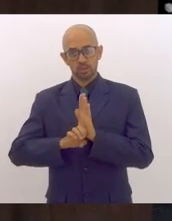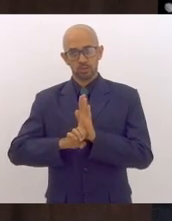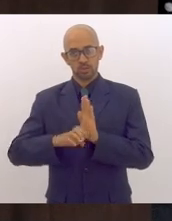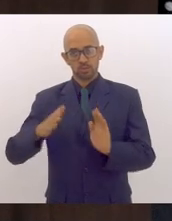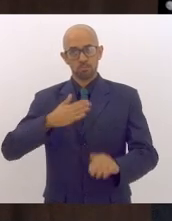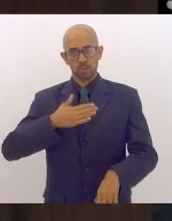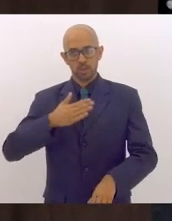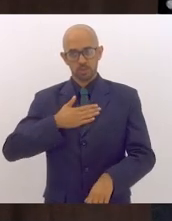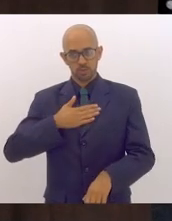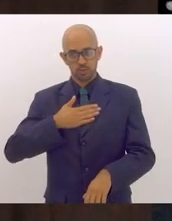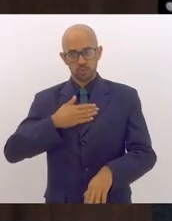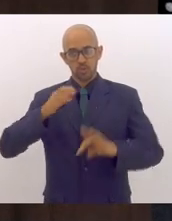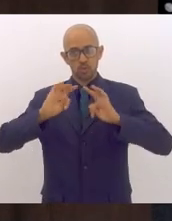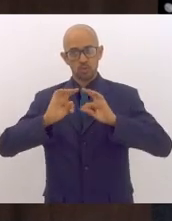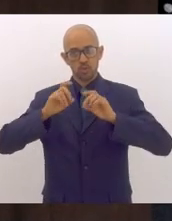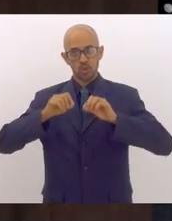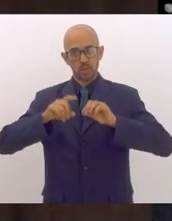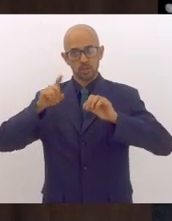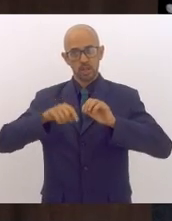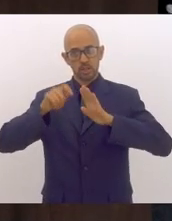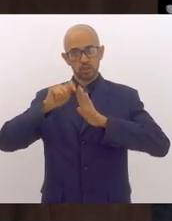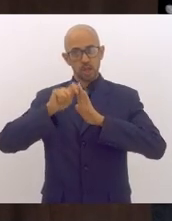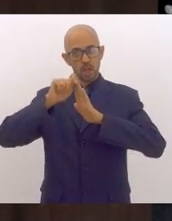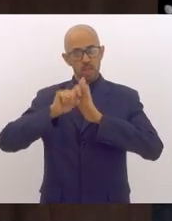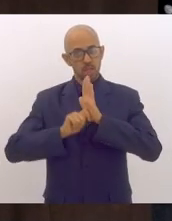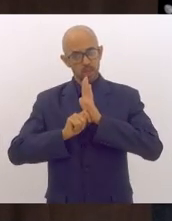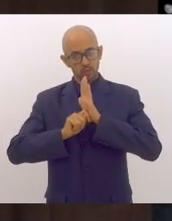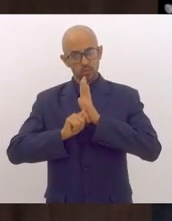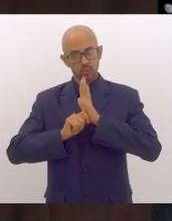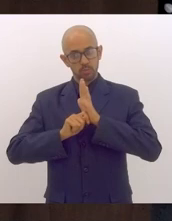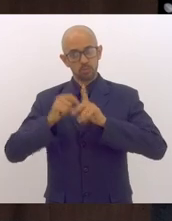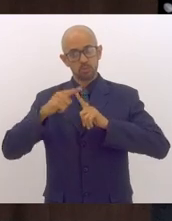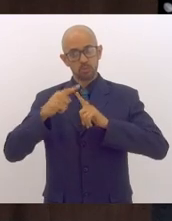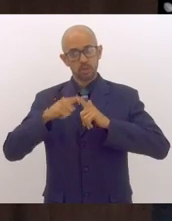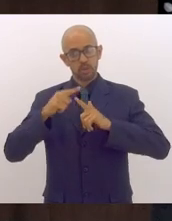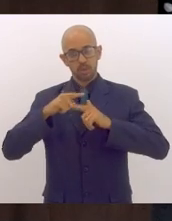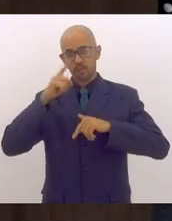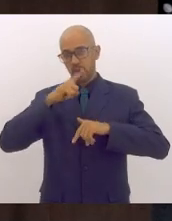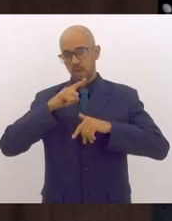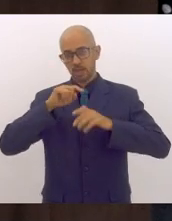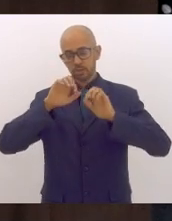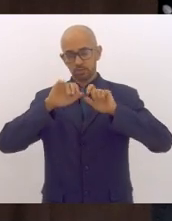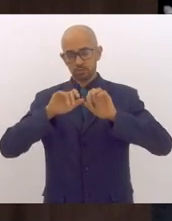são todas de redação. Esse projeto veio muito mal escrito.